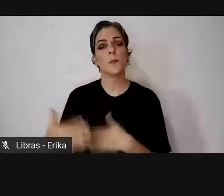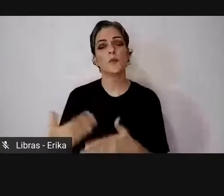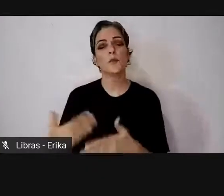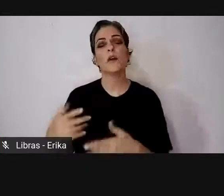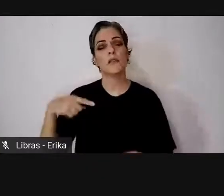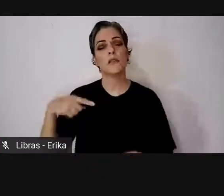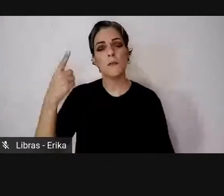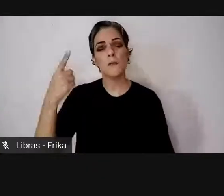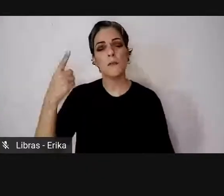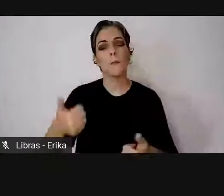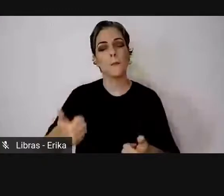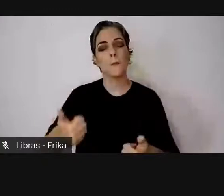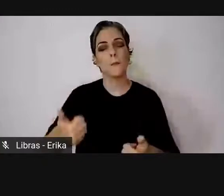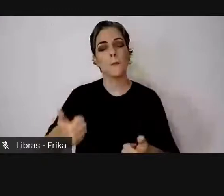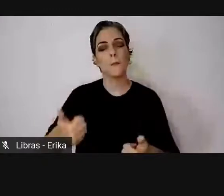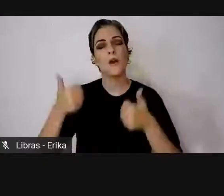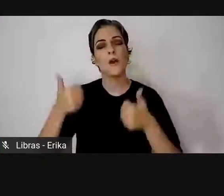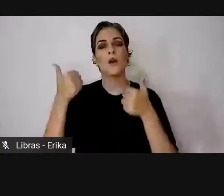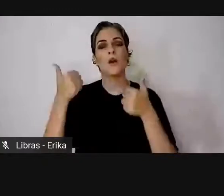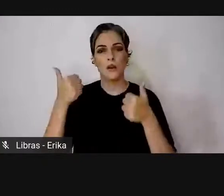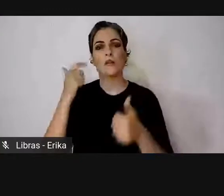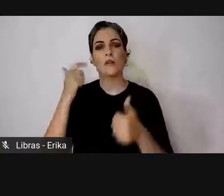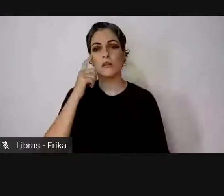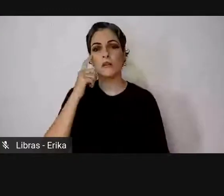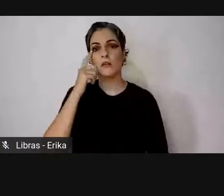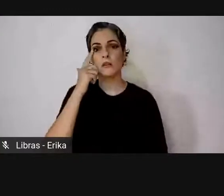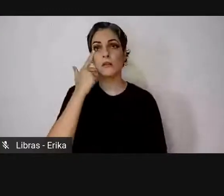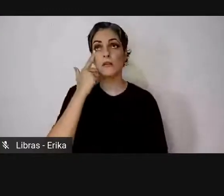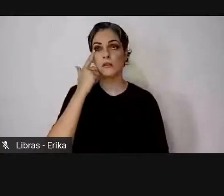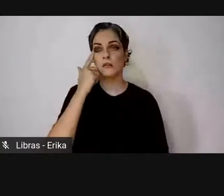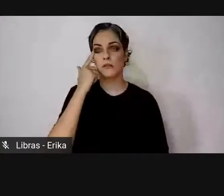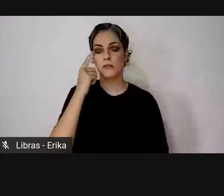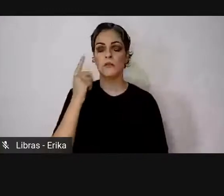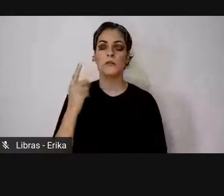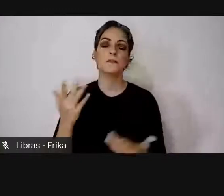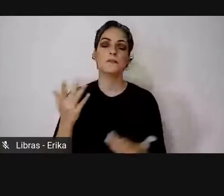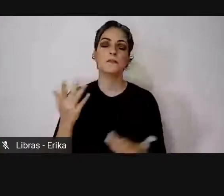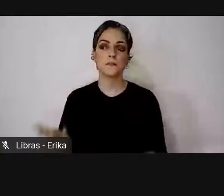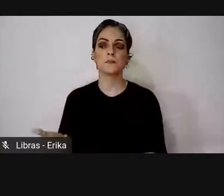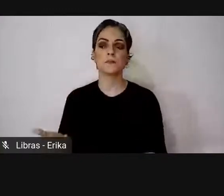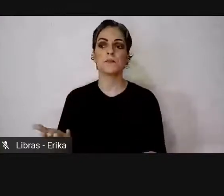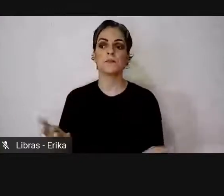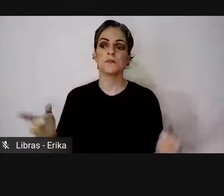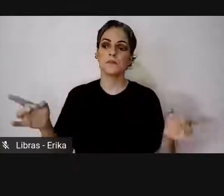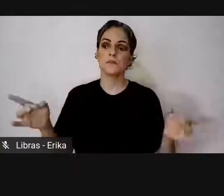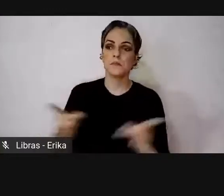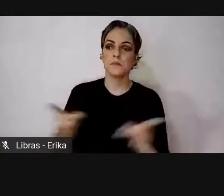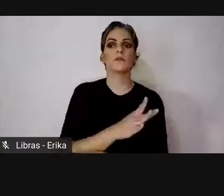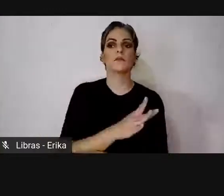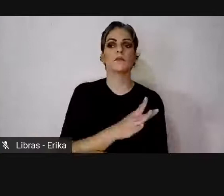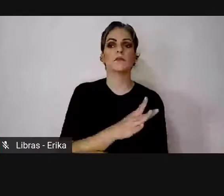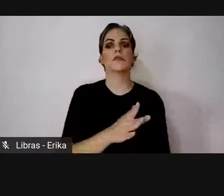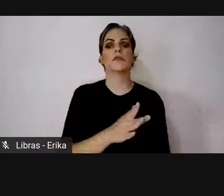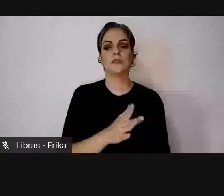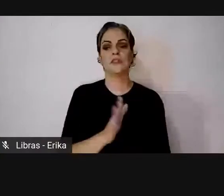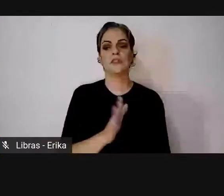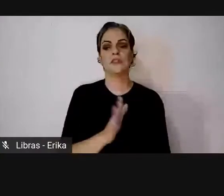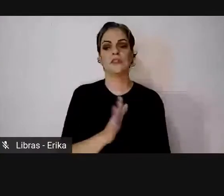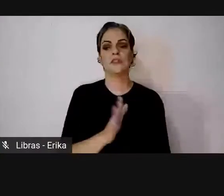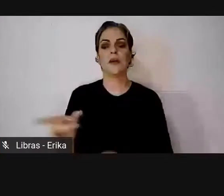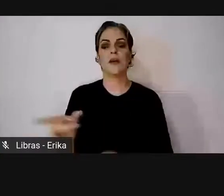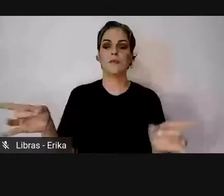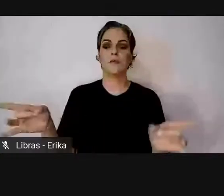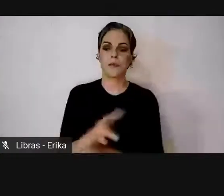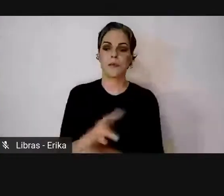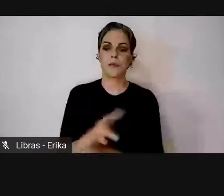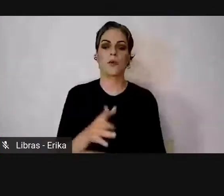nós estávamos com um tradutor, trabalhando com um tradutor. Então, eu estava fazendo 2 trabalhos, né, fortes, que era